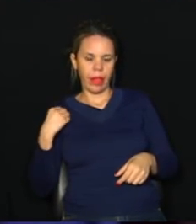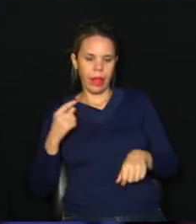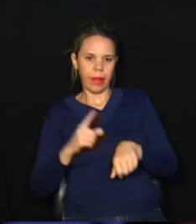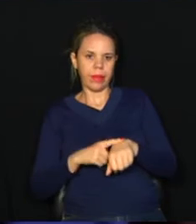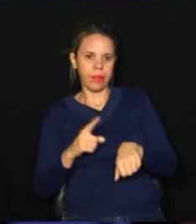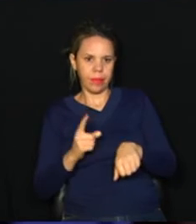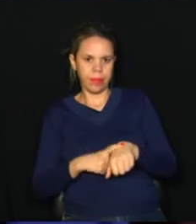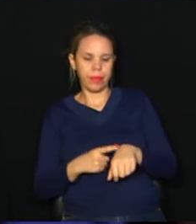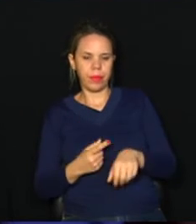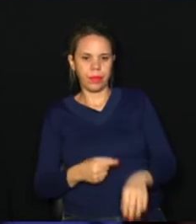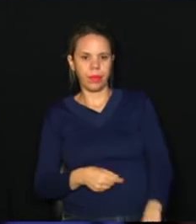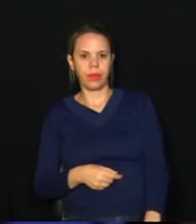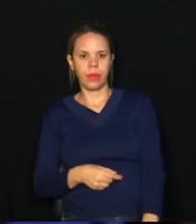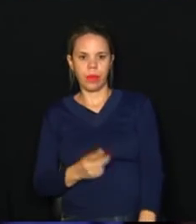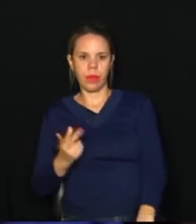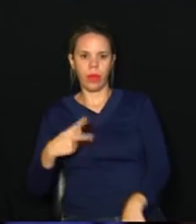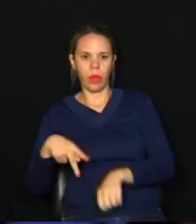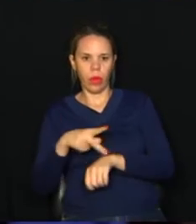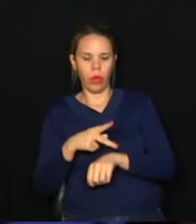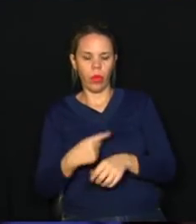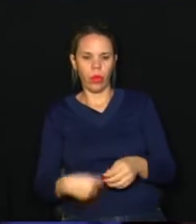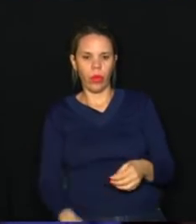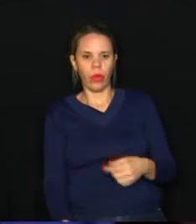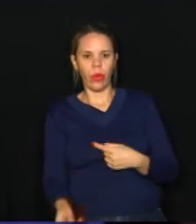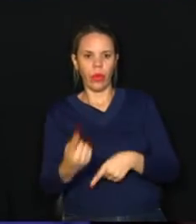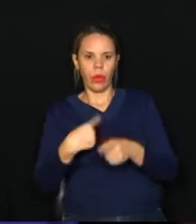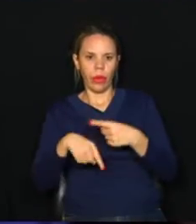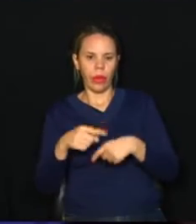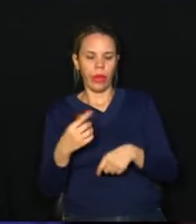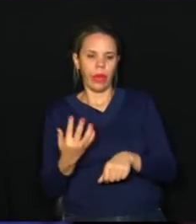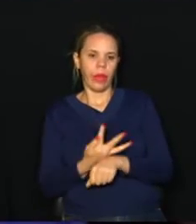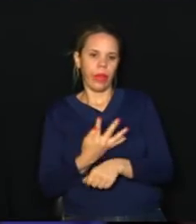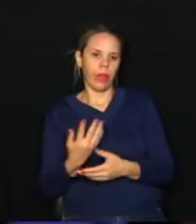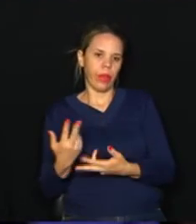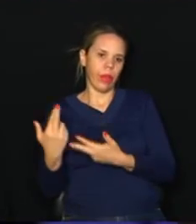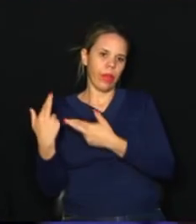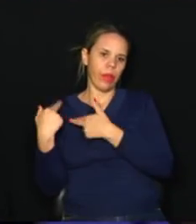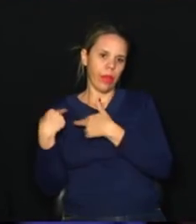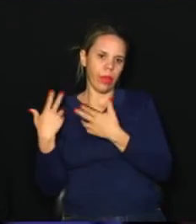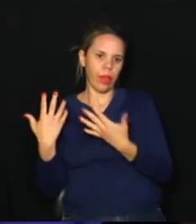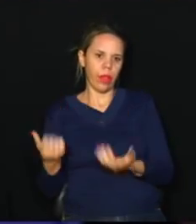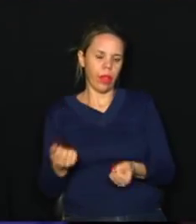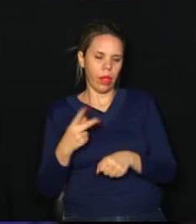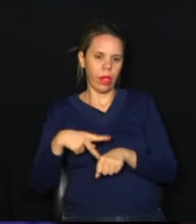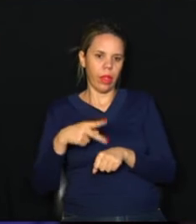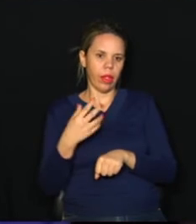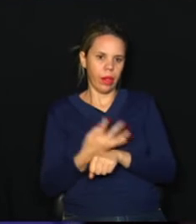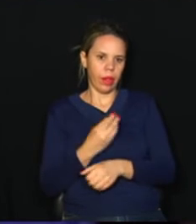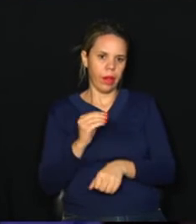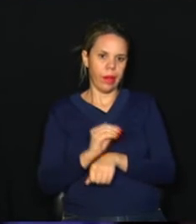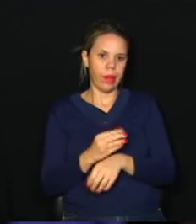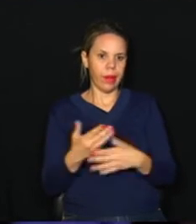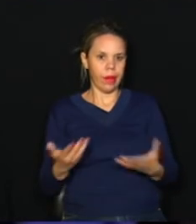momento do país, né? Carregando o país nas costas.